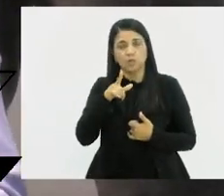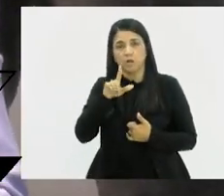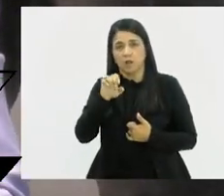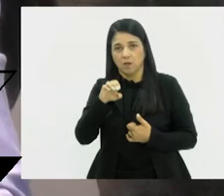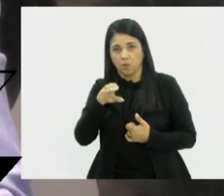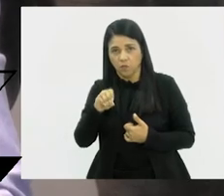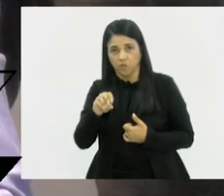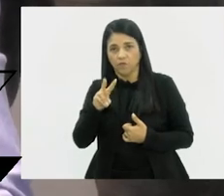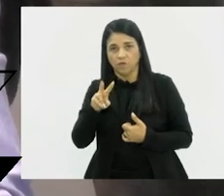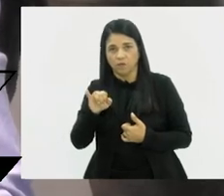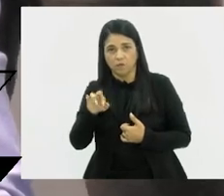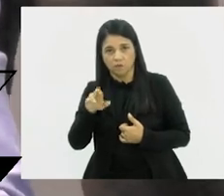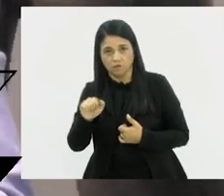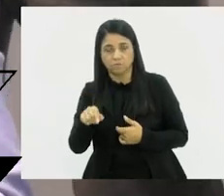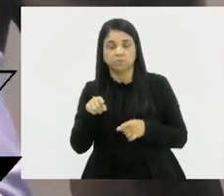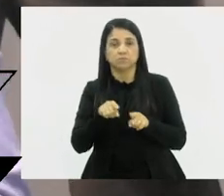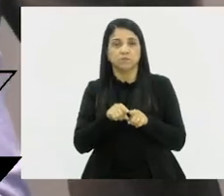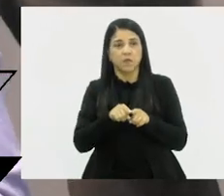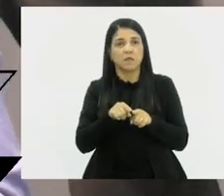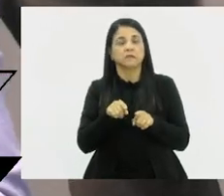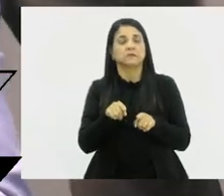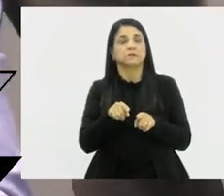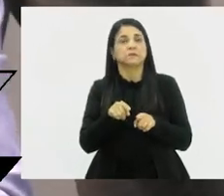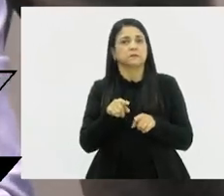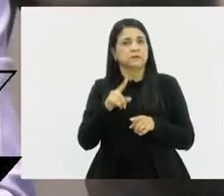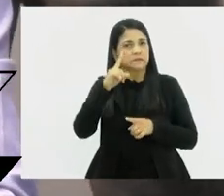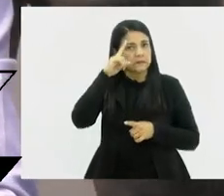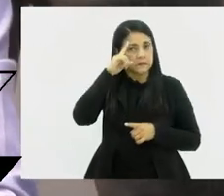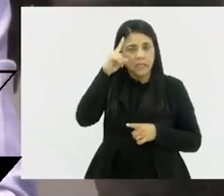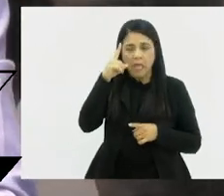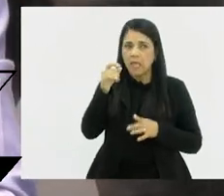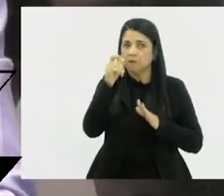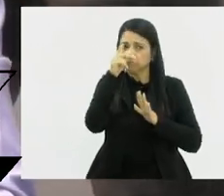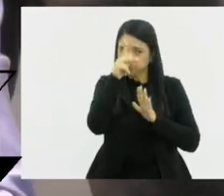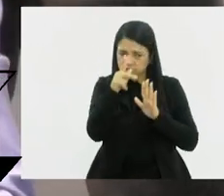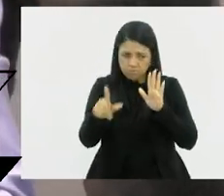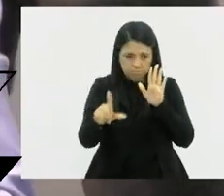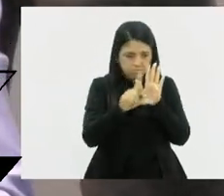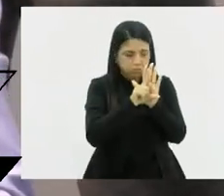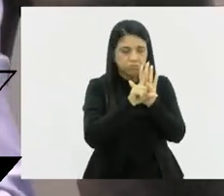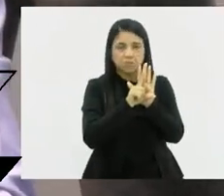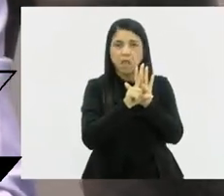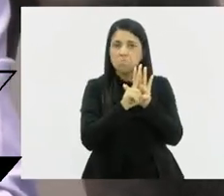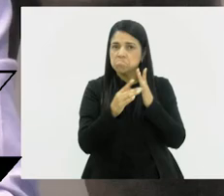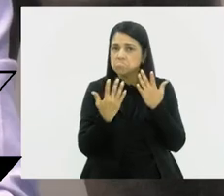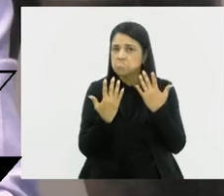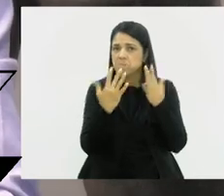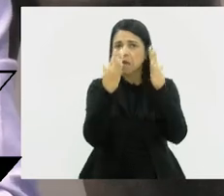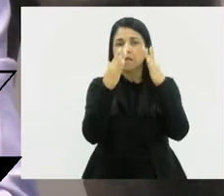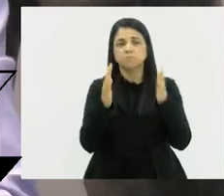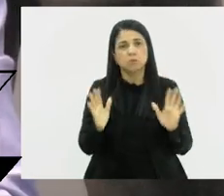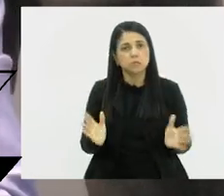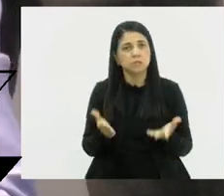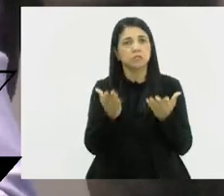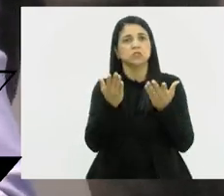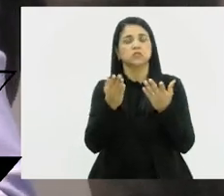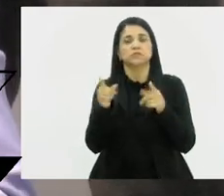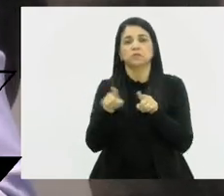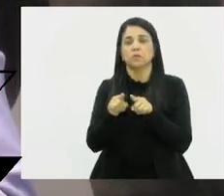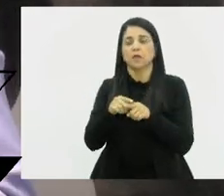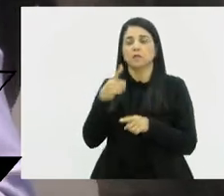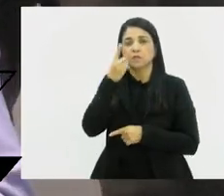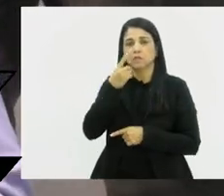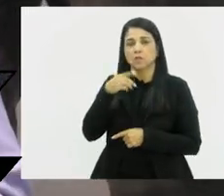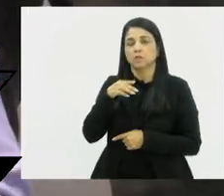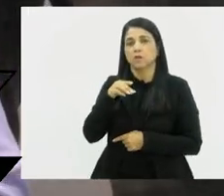também, que uma brilhante ideia, parabéns pela lei do incentivo, deputado Rodrigo Amorim, presidente da